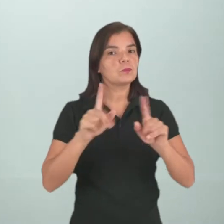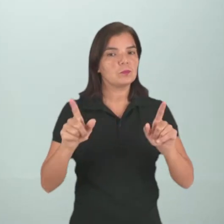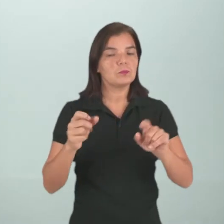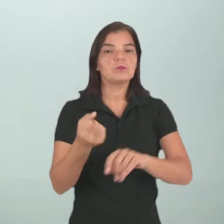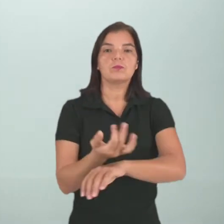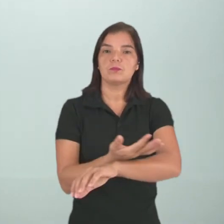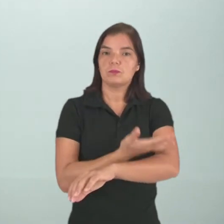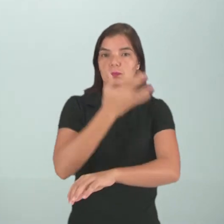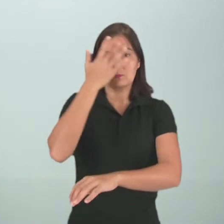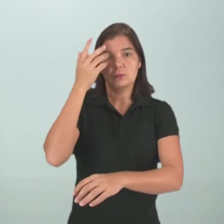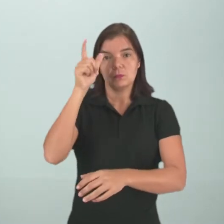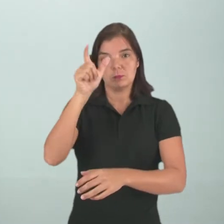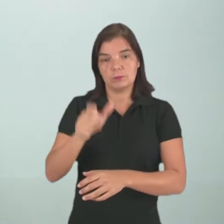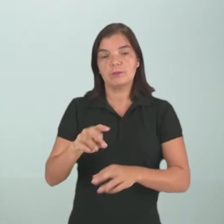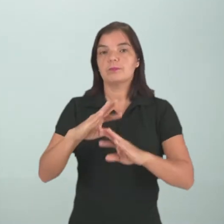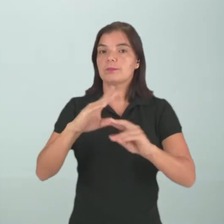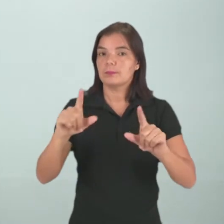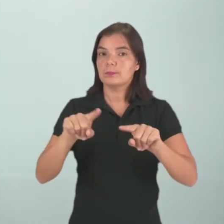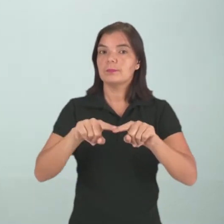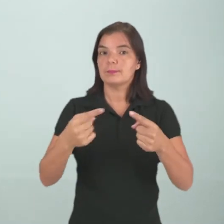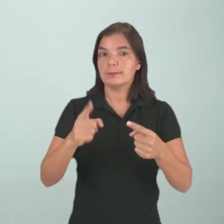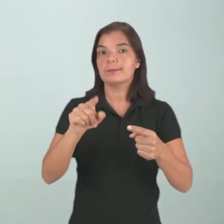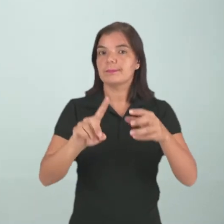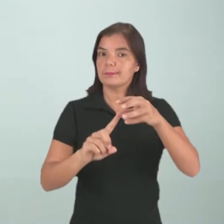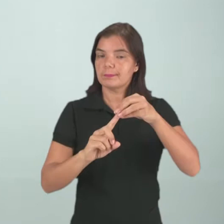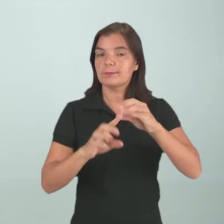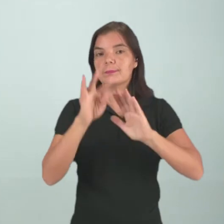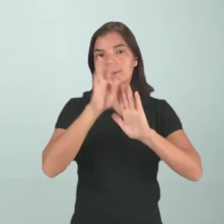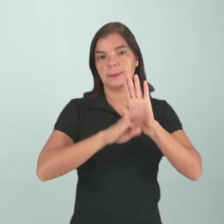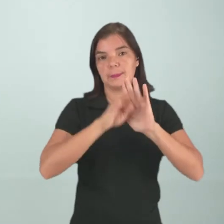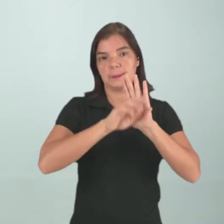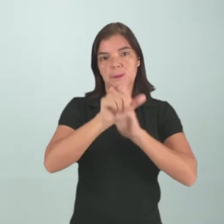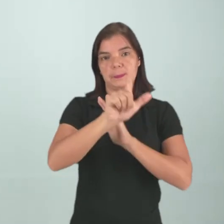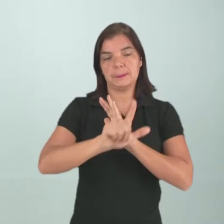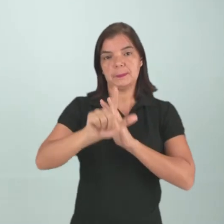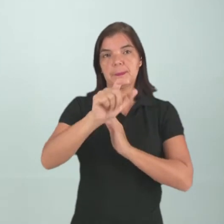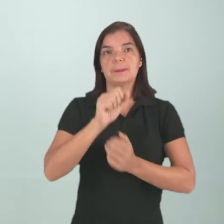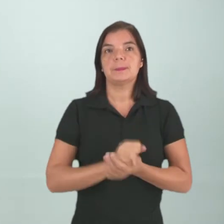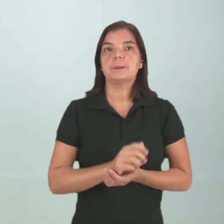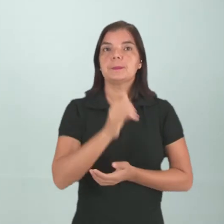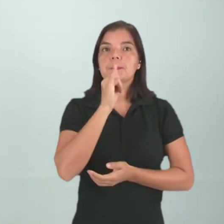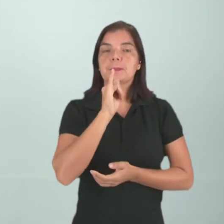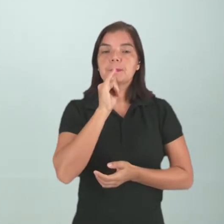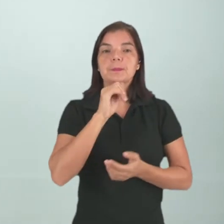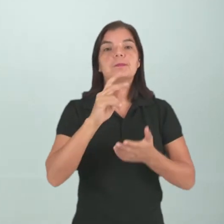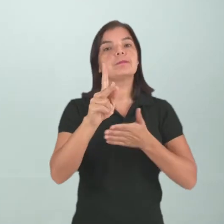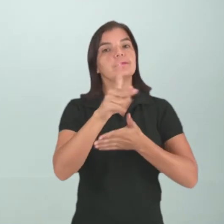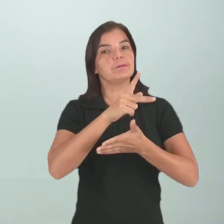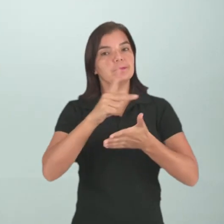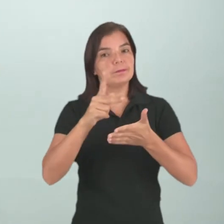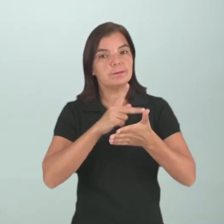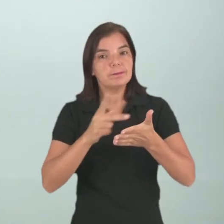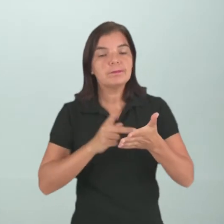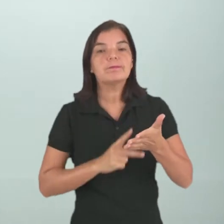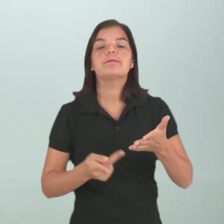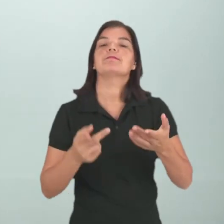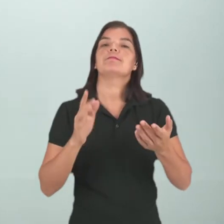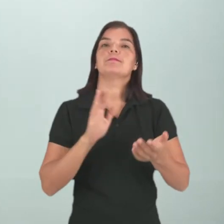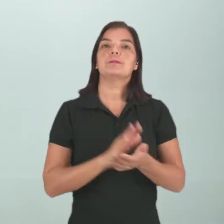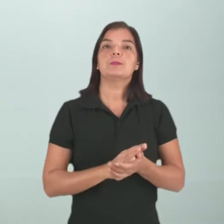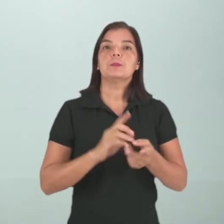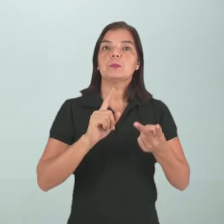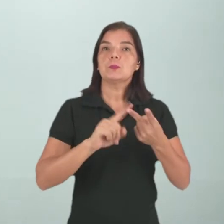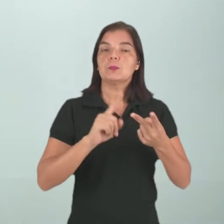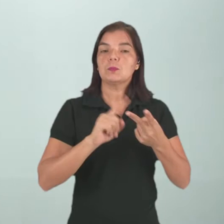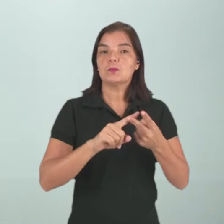diferentes emoções no leitor. É claro que esse é o objetivo do texto literário. Por exemplo, eu tenho poema, como foi o exemplo dado